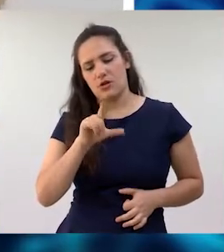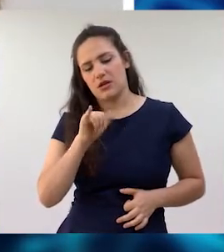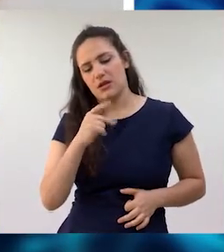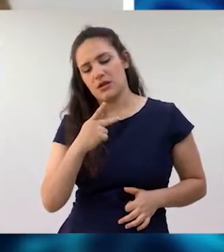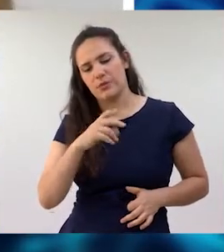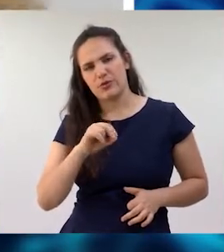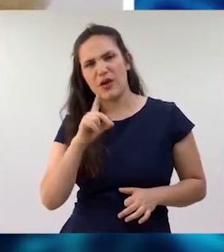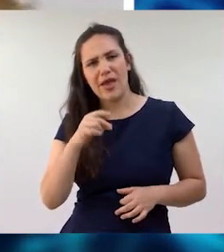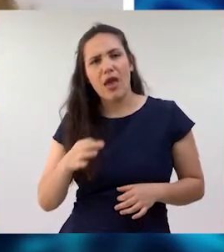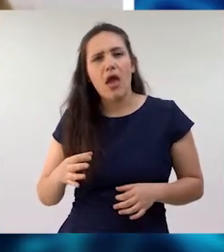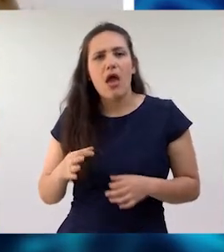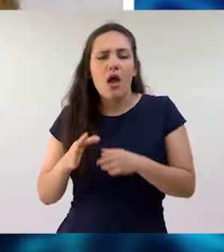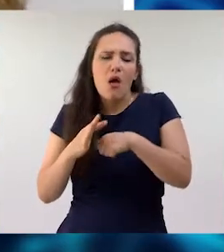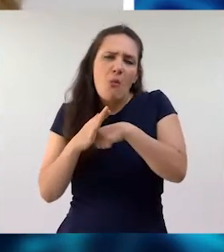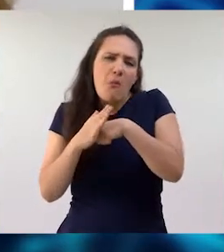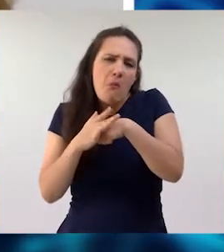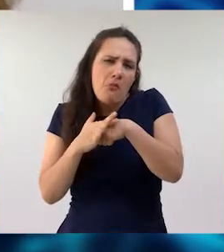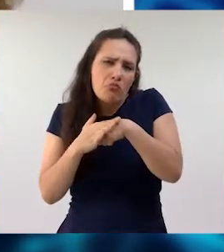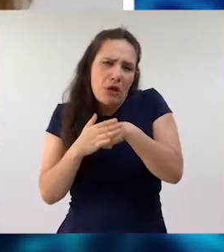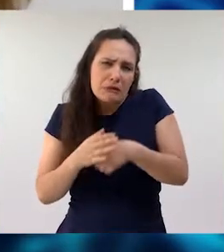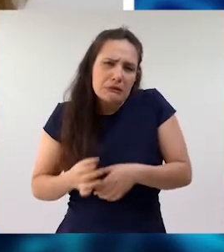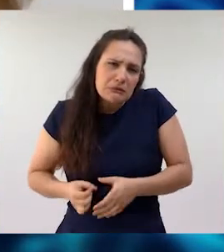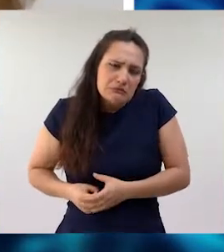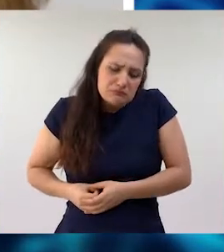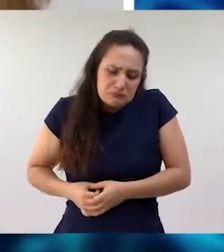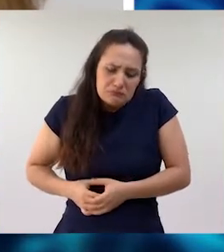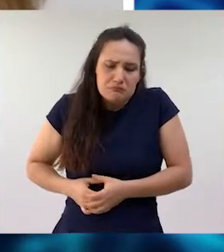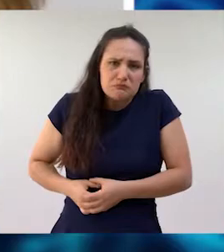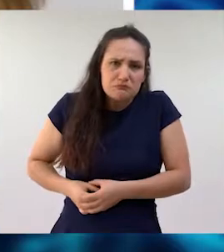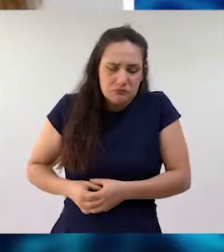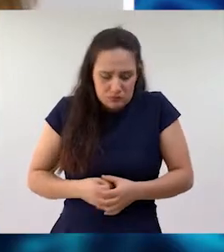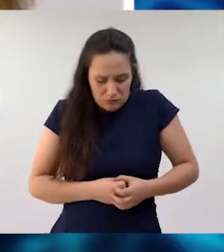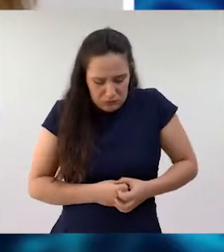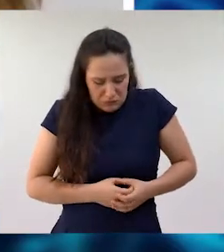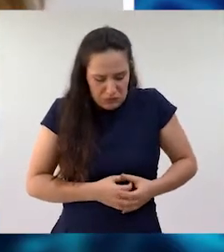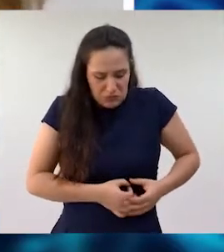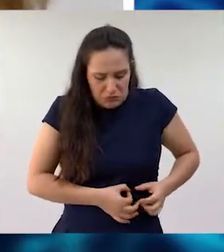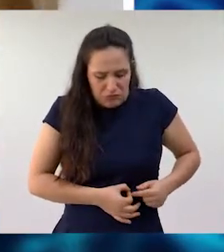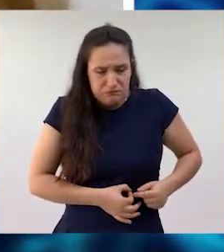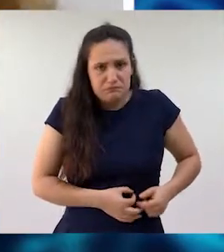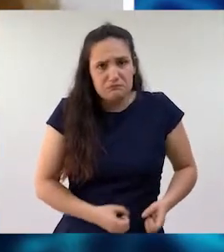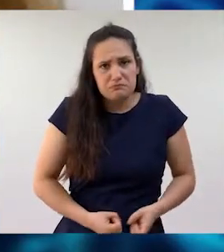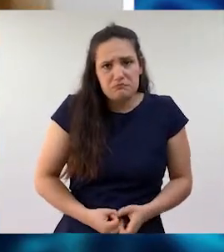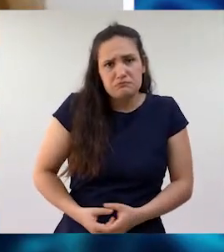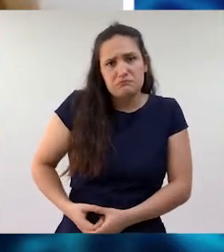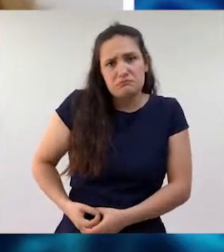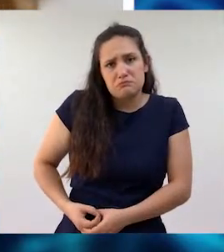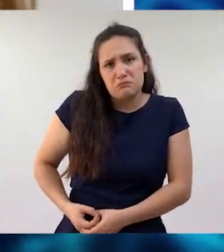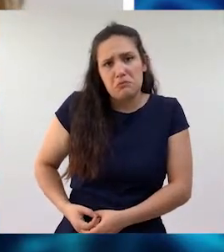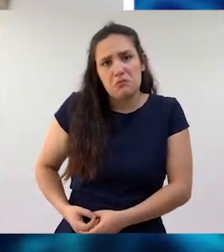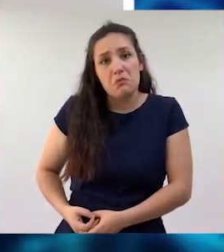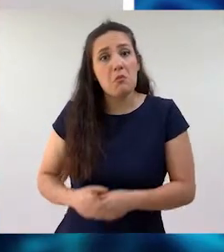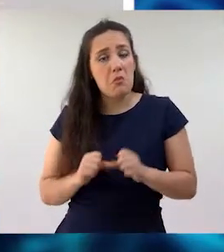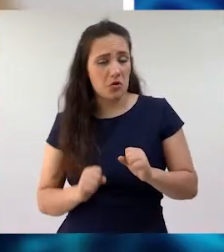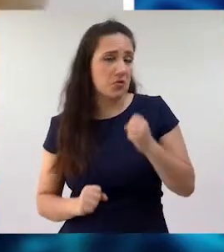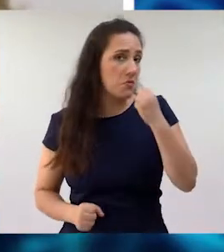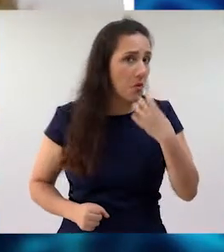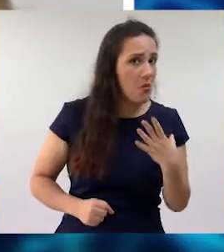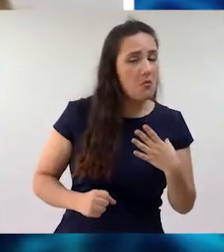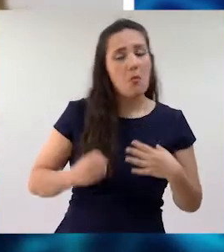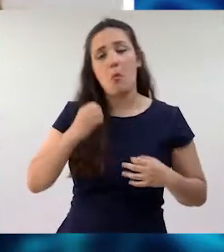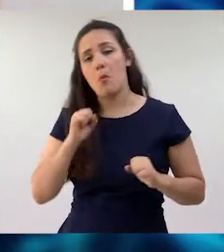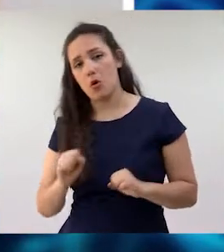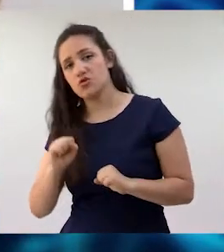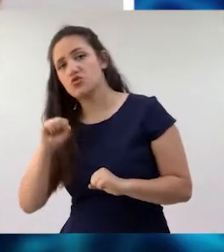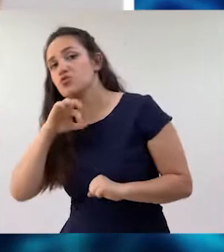falando. Na verdade, nós temos vários tipos de pólipos, né? O pólipo é um tumor. O tumor, ele pode ser benigno, ele pode